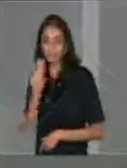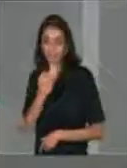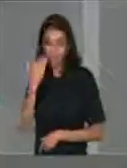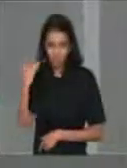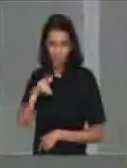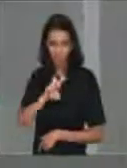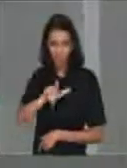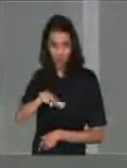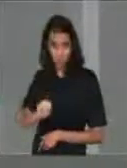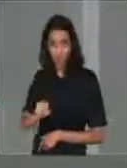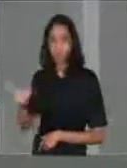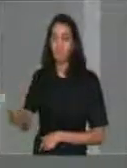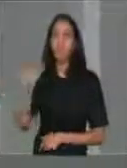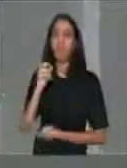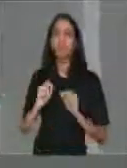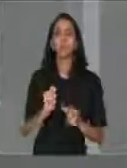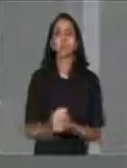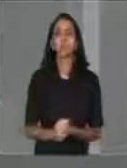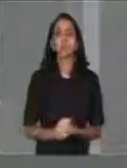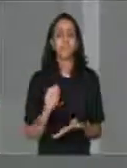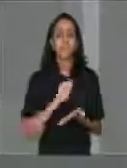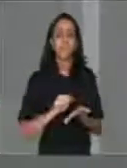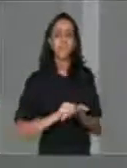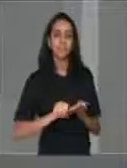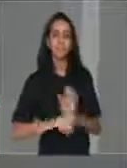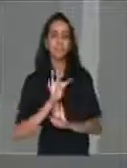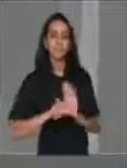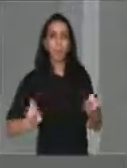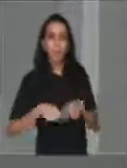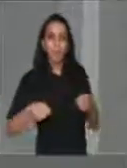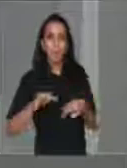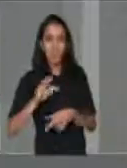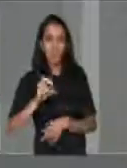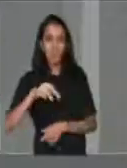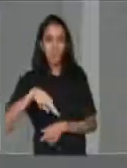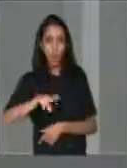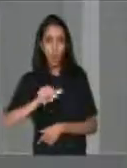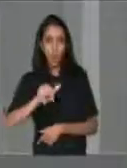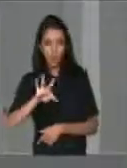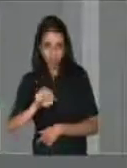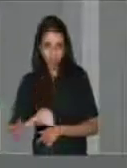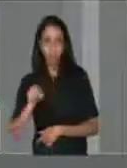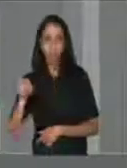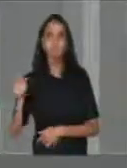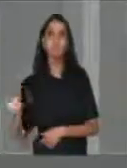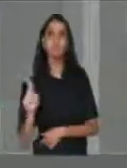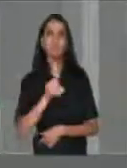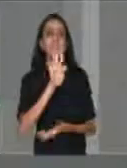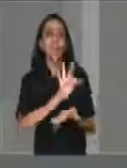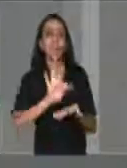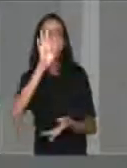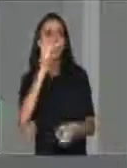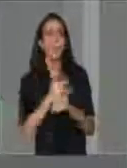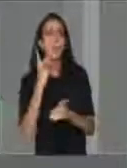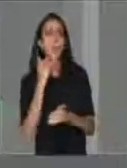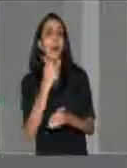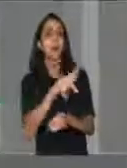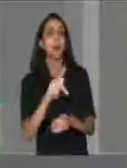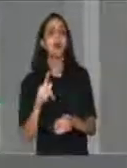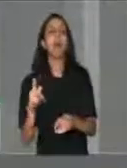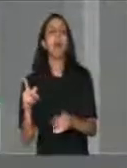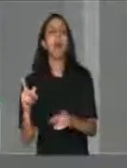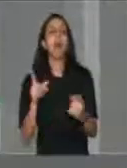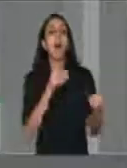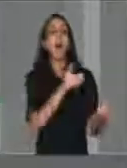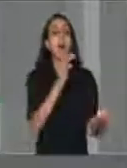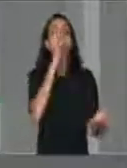me contou que, quando fez música para Torquato Neto, foi a Teresina, encontrou com o pai de Torquato e dele